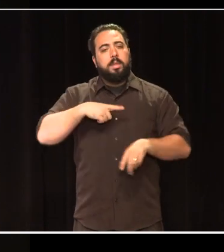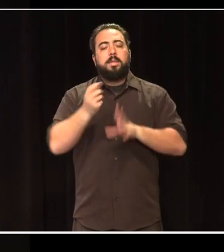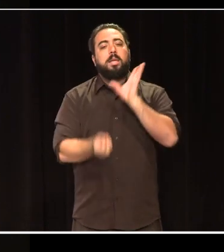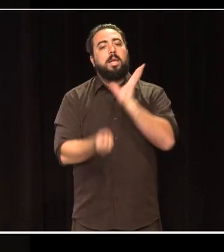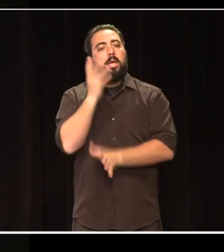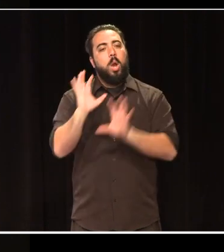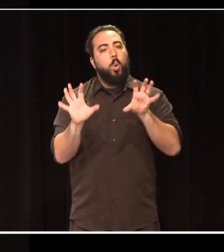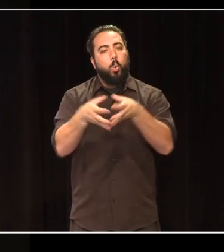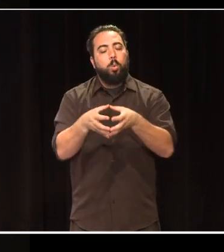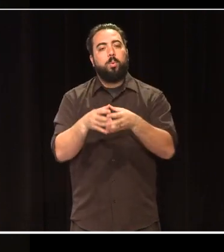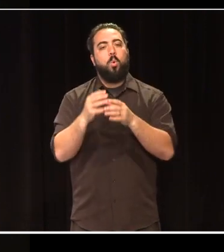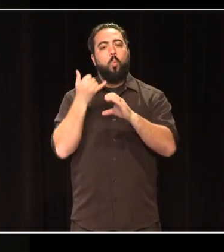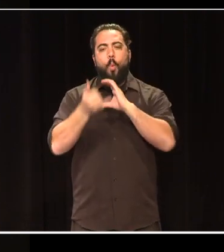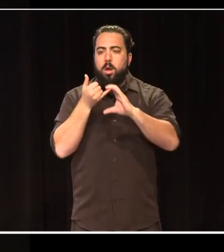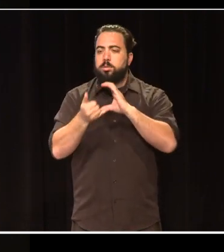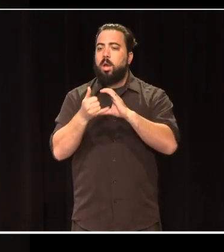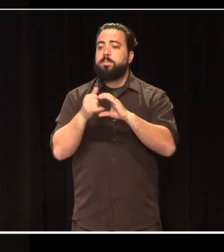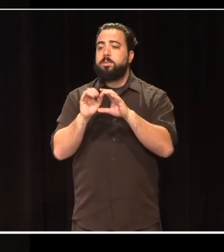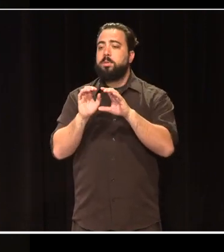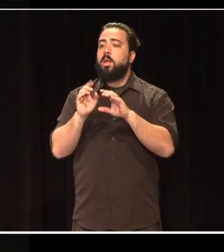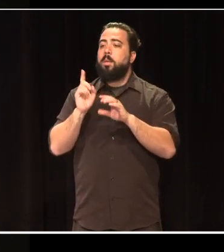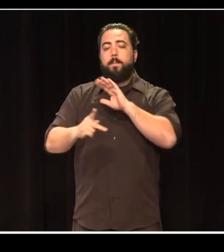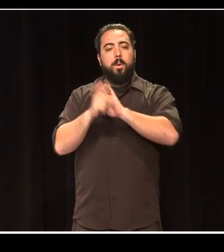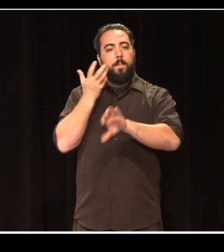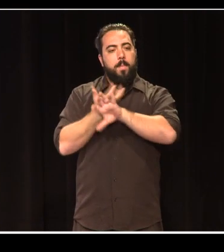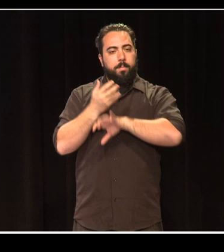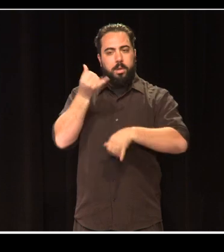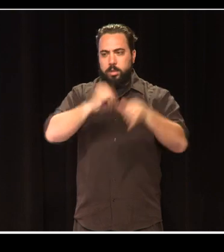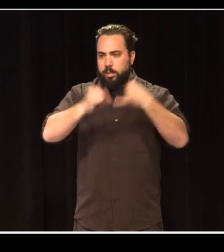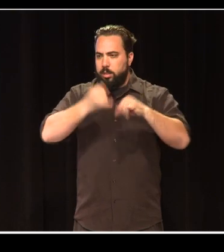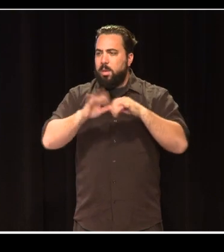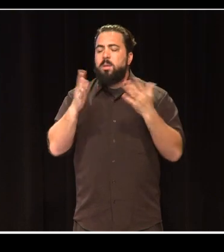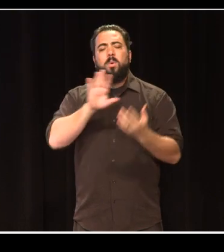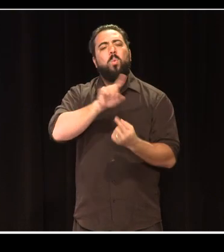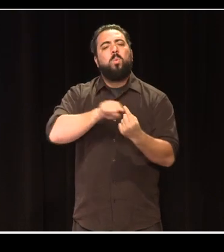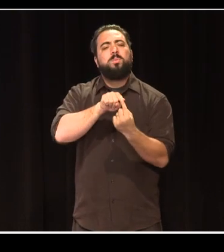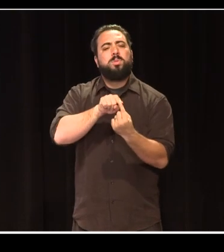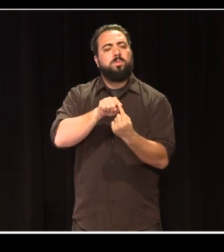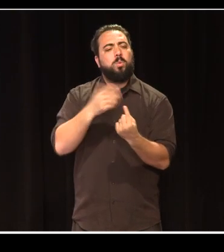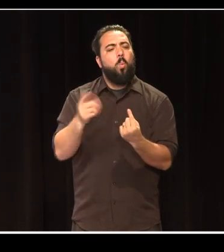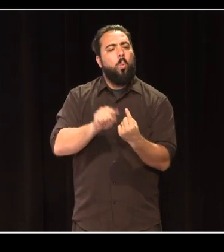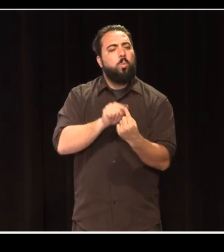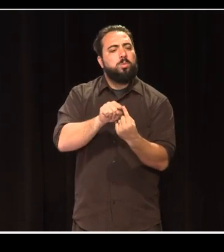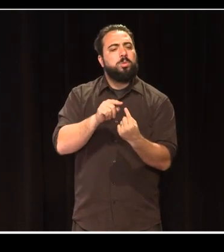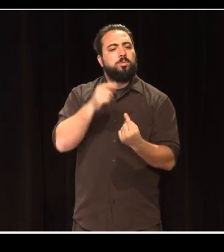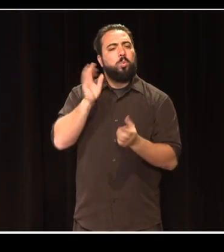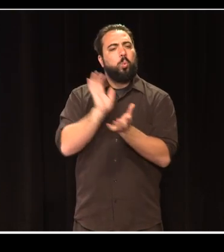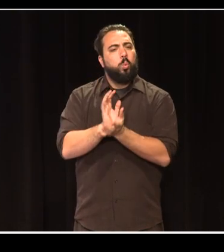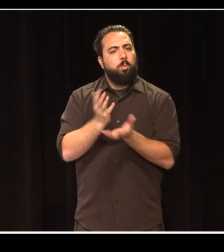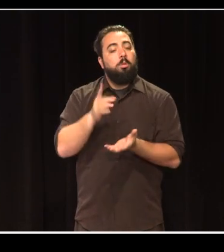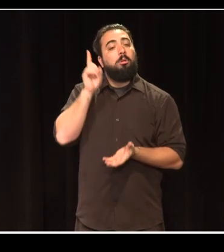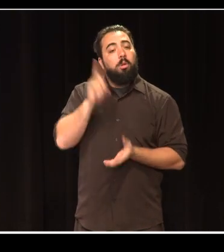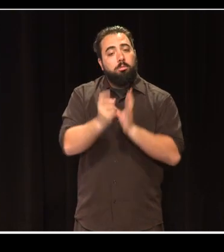um grupo de WhatsApp para a disciplina de Química, né? O Gustavo vai falar. Qual o objetivo desse grupo? O objetivo desse grupo é criar um